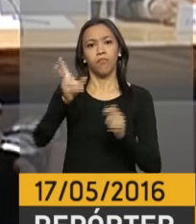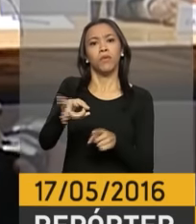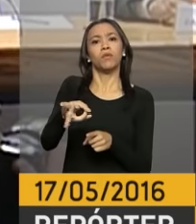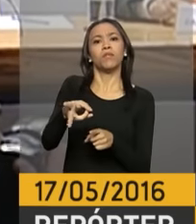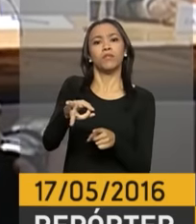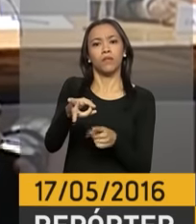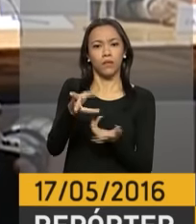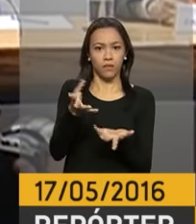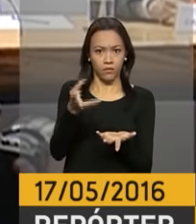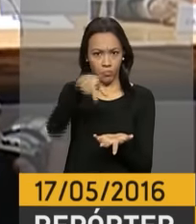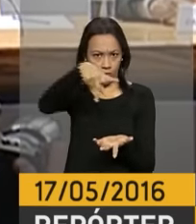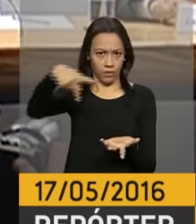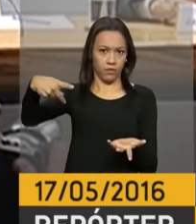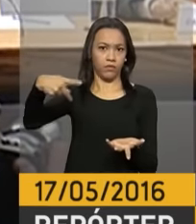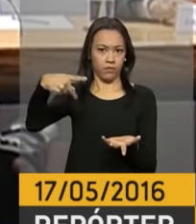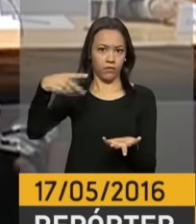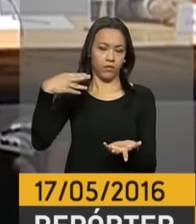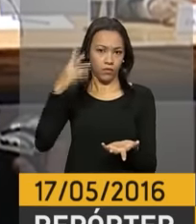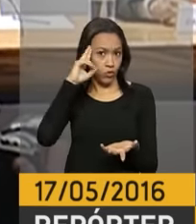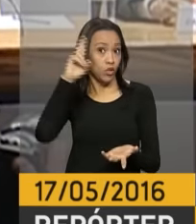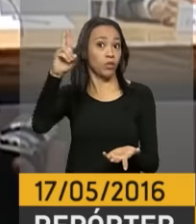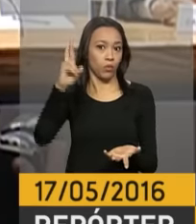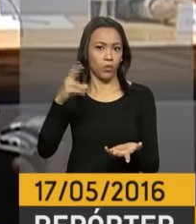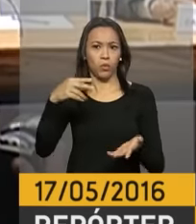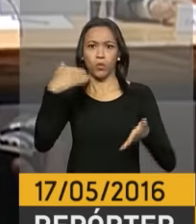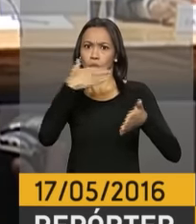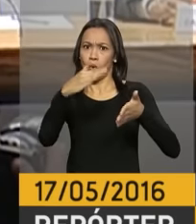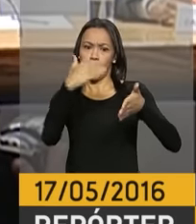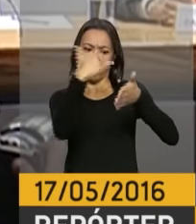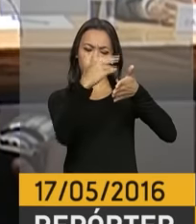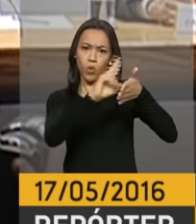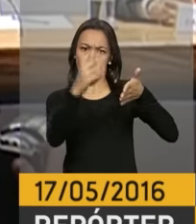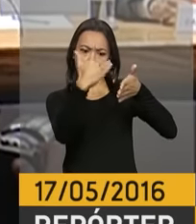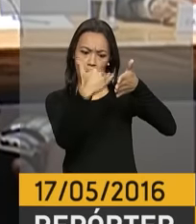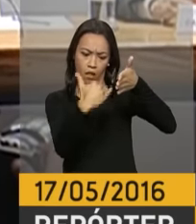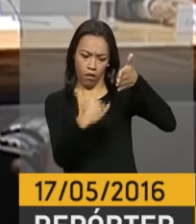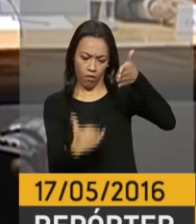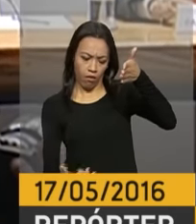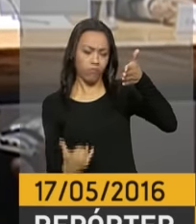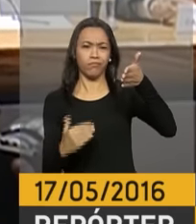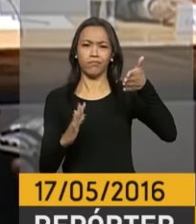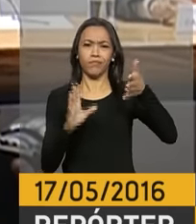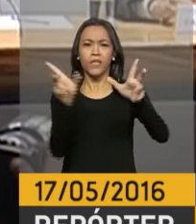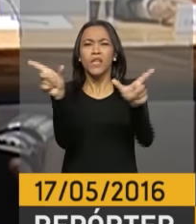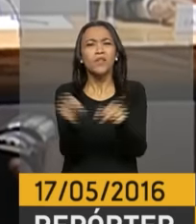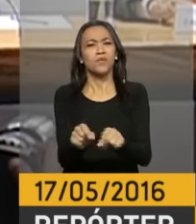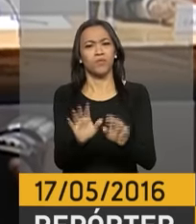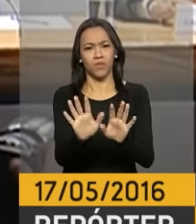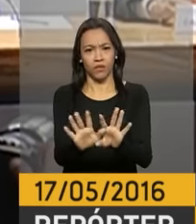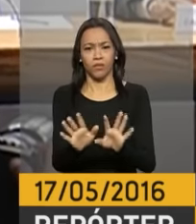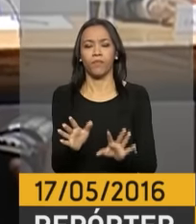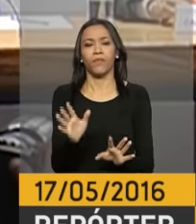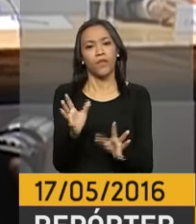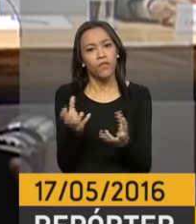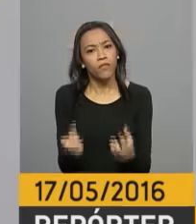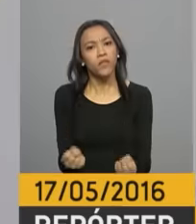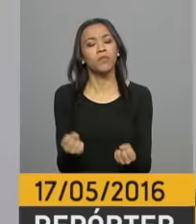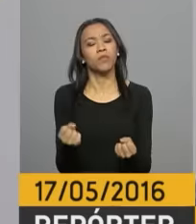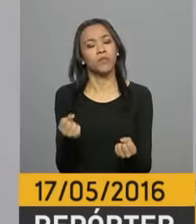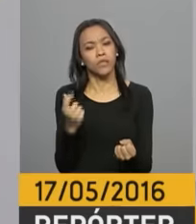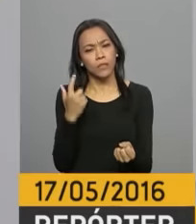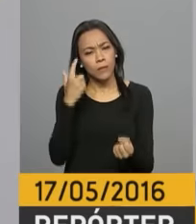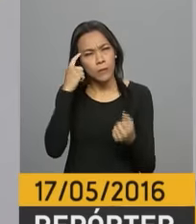manutenções nos cargos numa lista exaustiva. Em resumo, vamos analisando